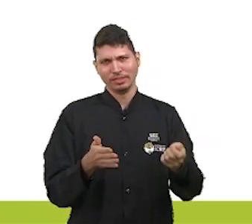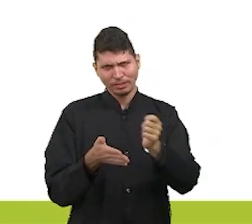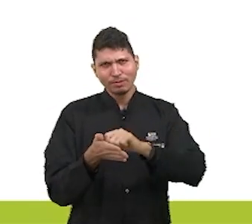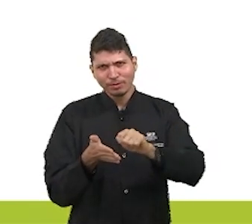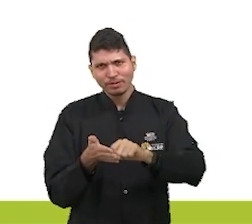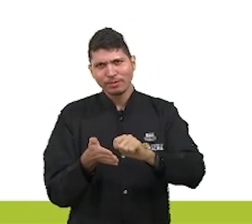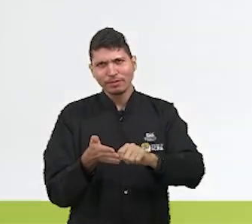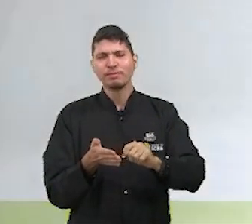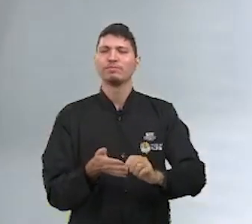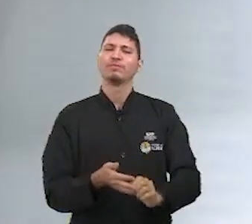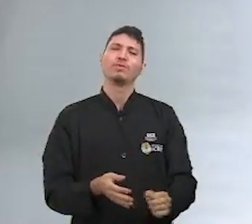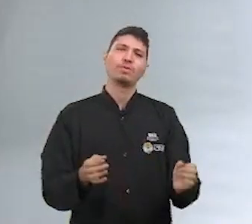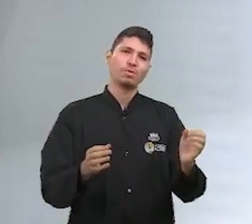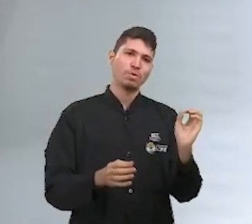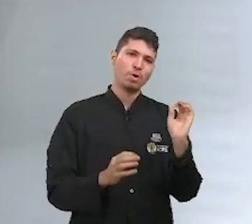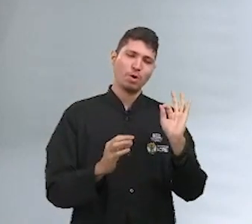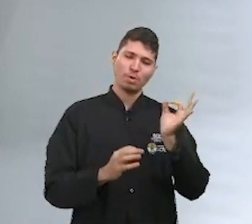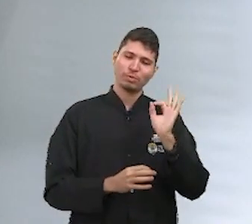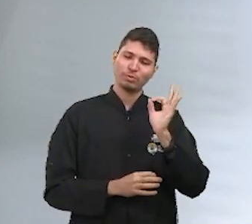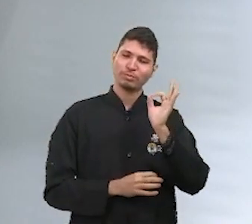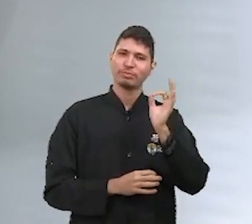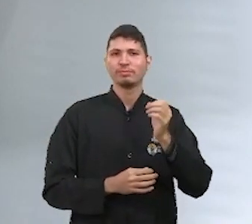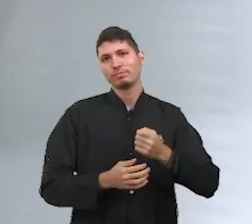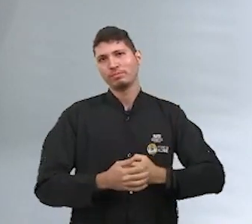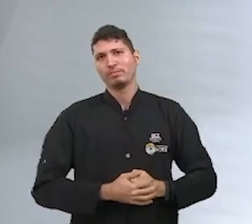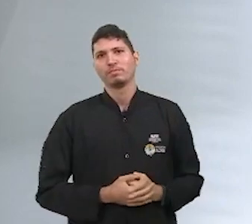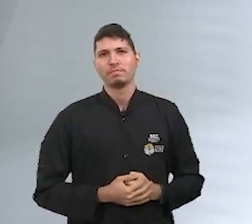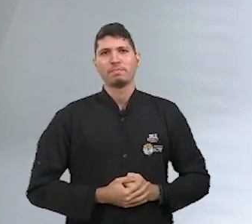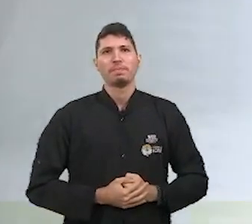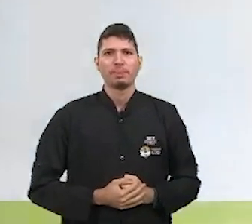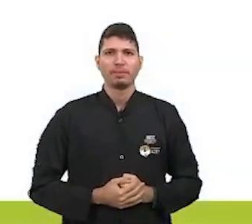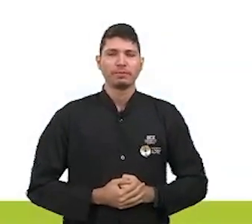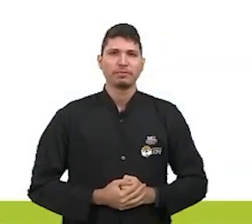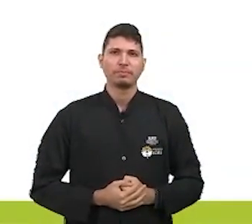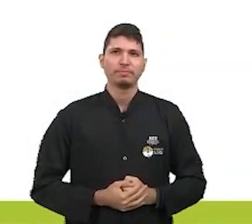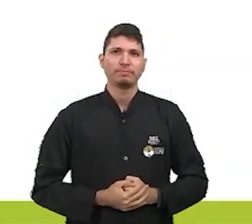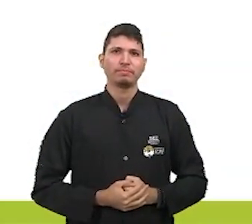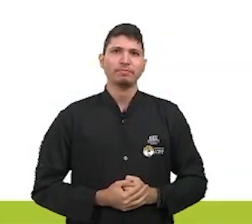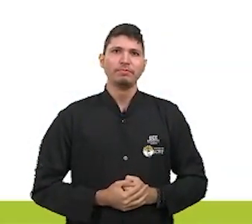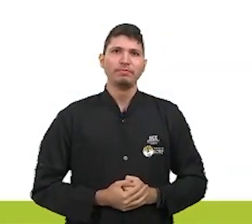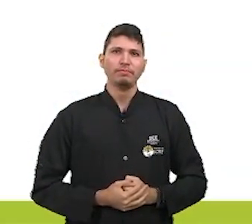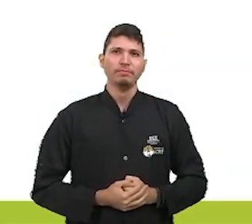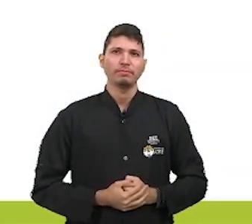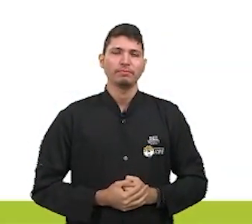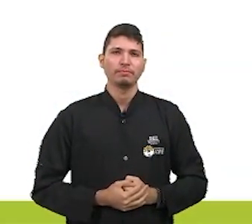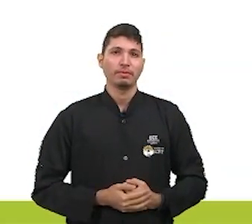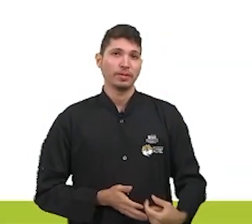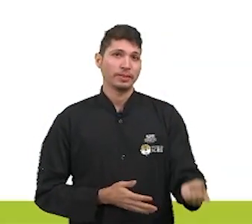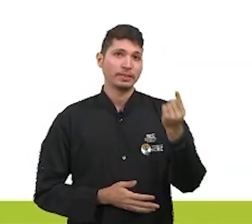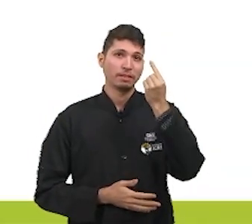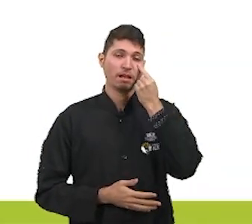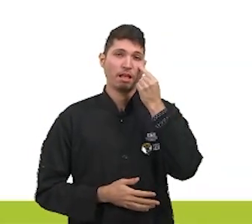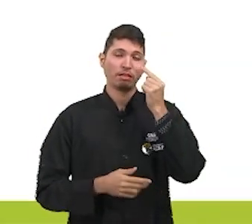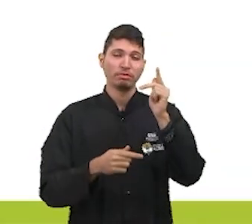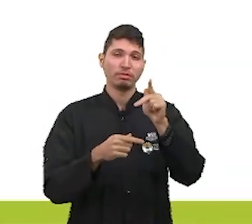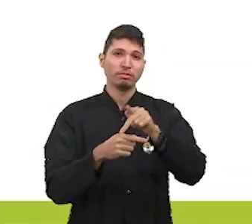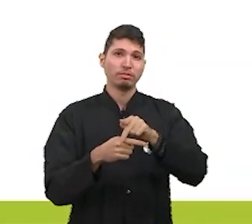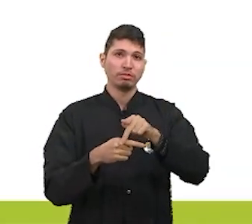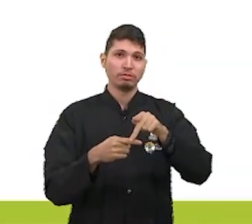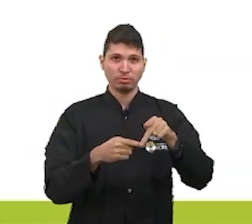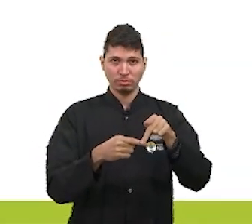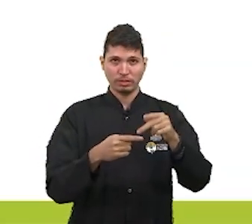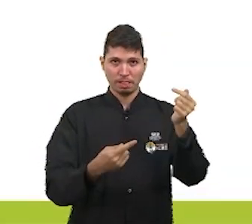aí? Pronto, vamos para a próxima. Então, vamos analisar agora a polaridade